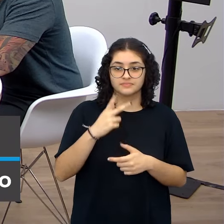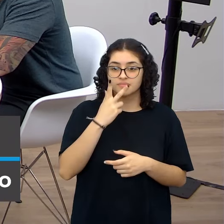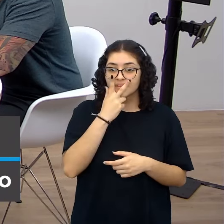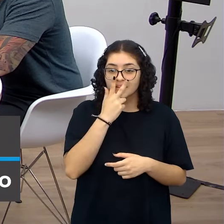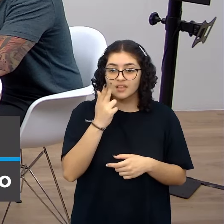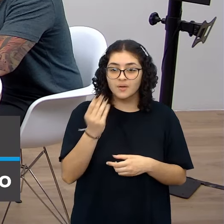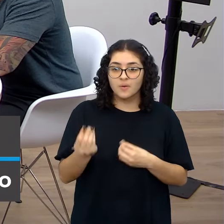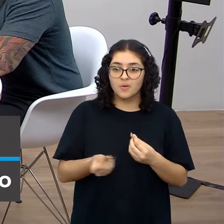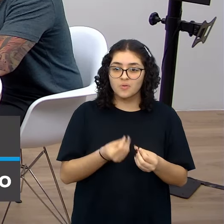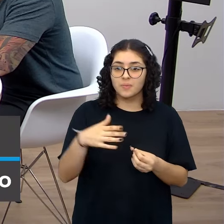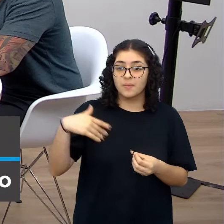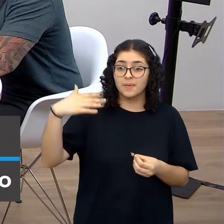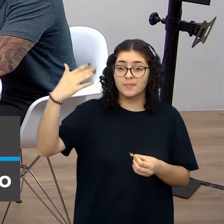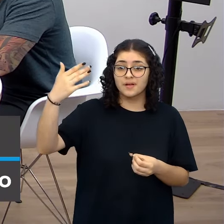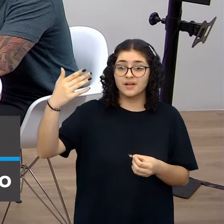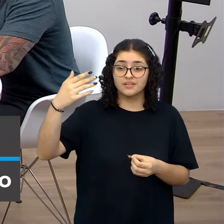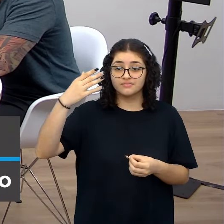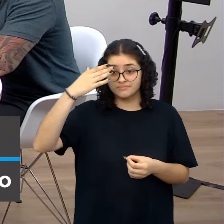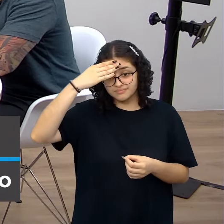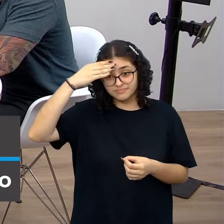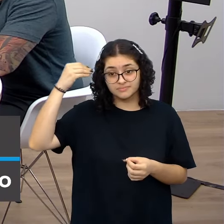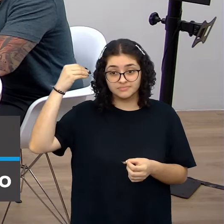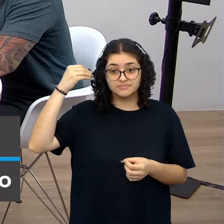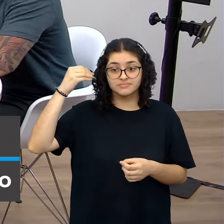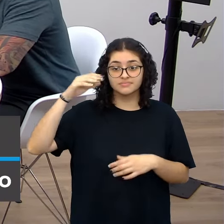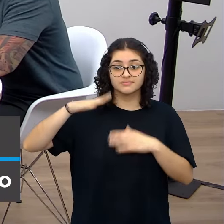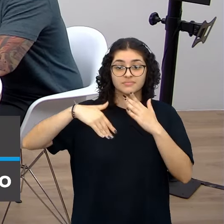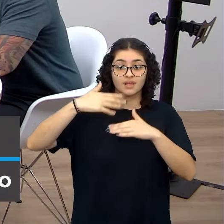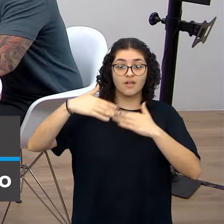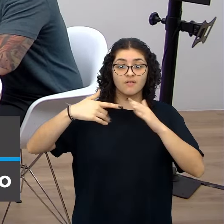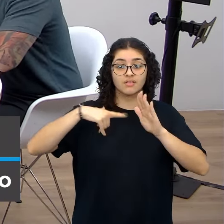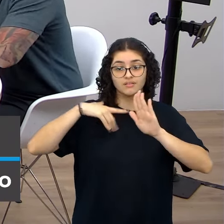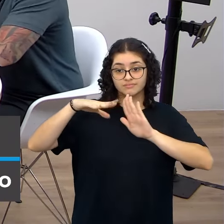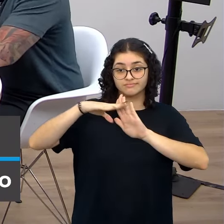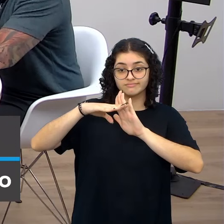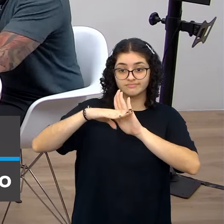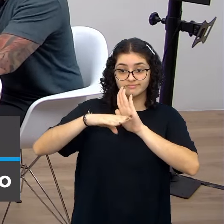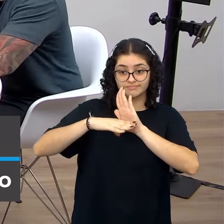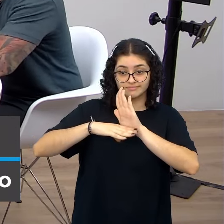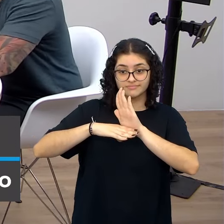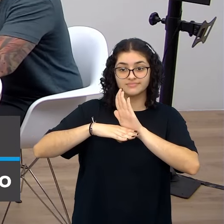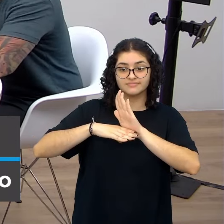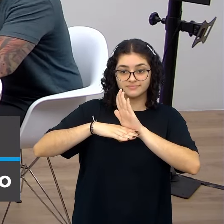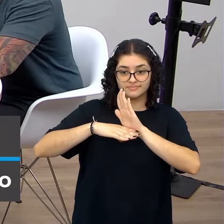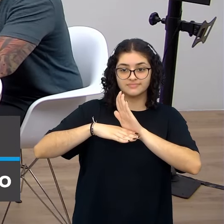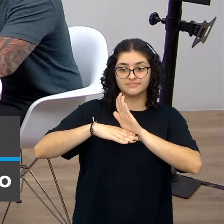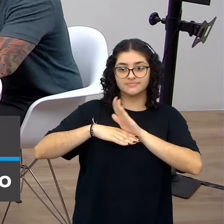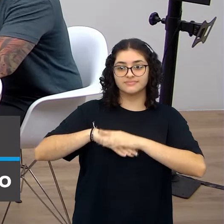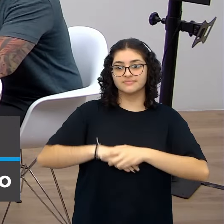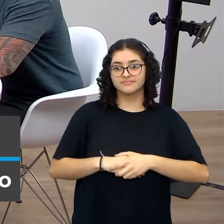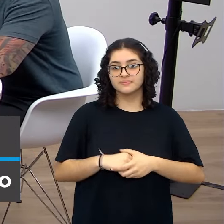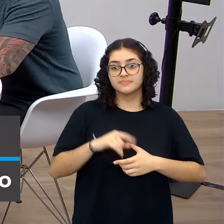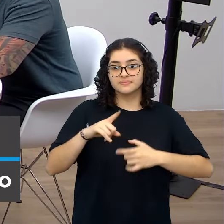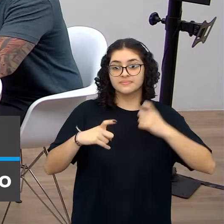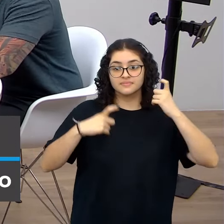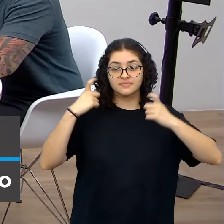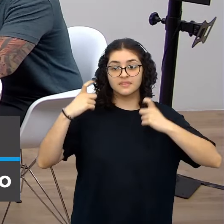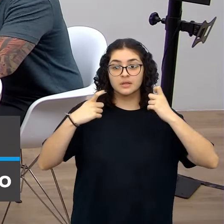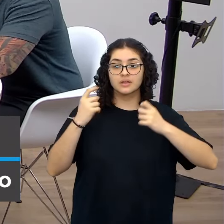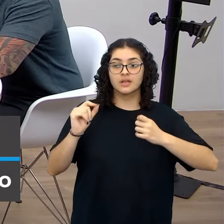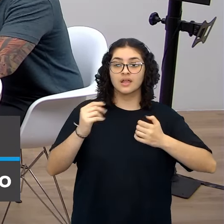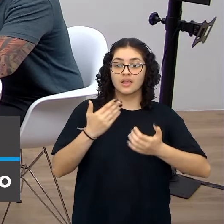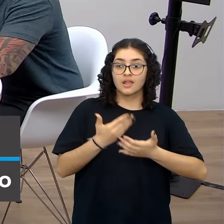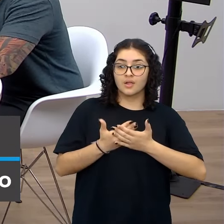muito mais adiante, esquecendo de desenvolver algumas etapas anteriores, né? Então, a gente se preocupa que a